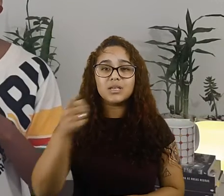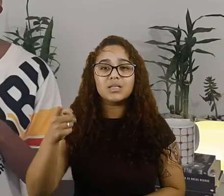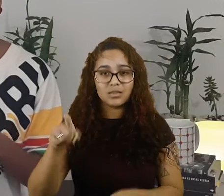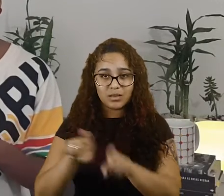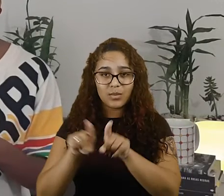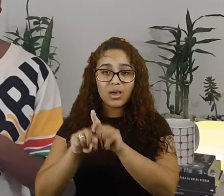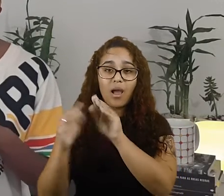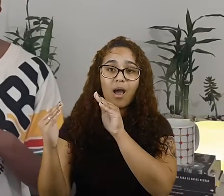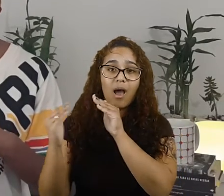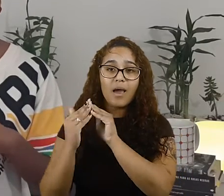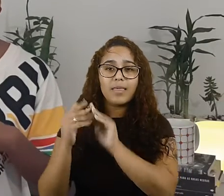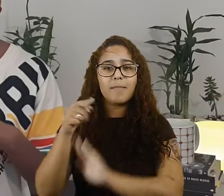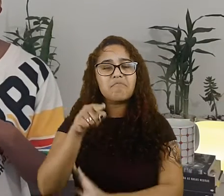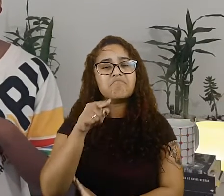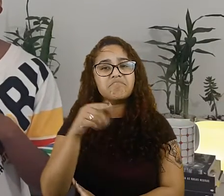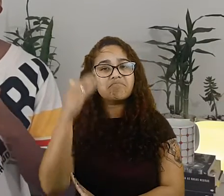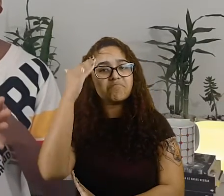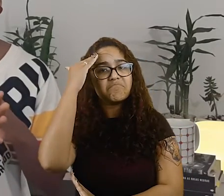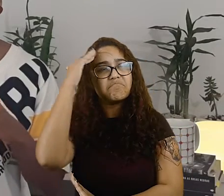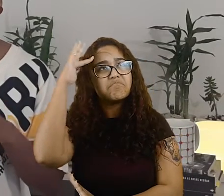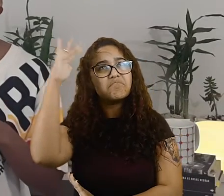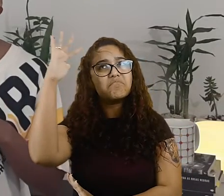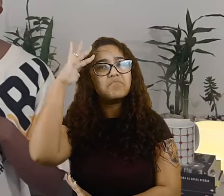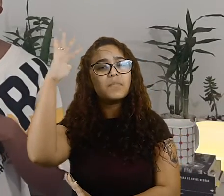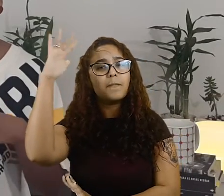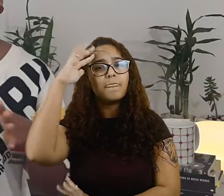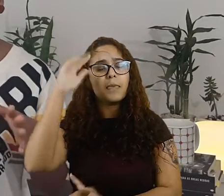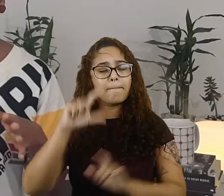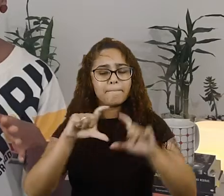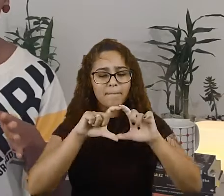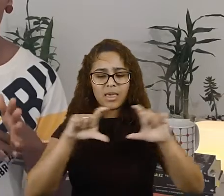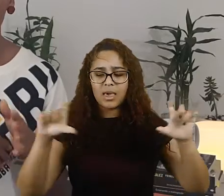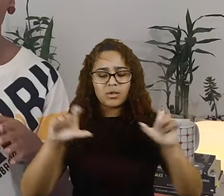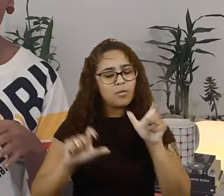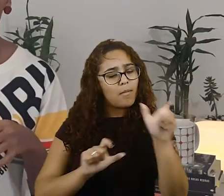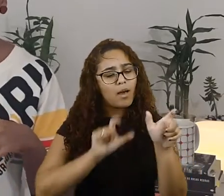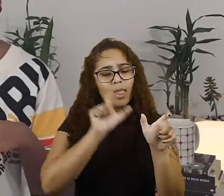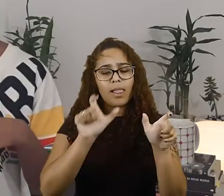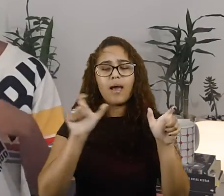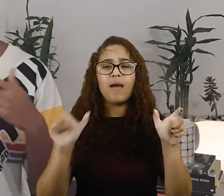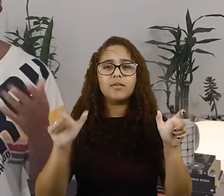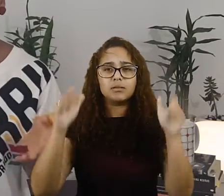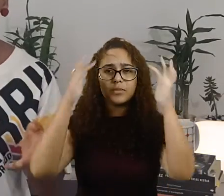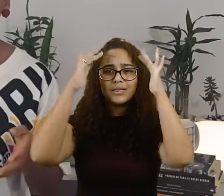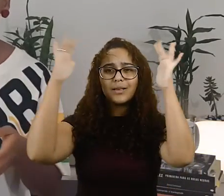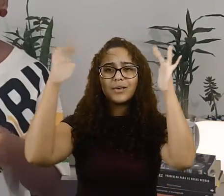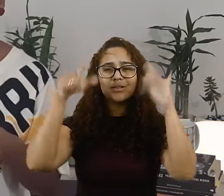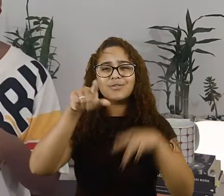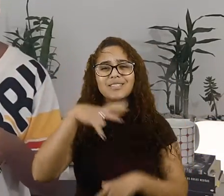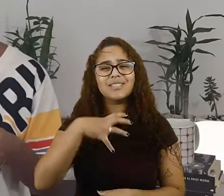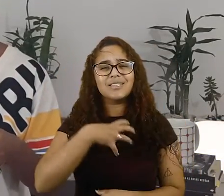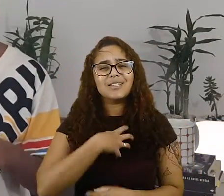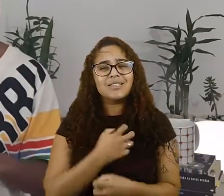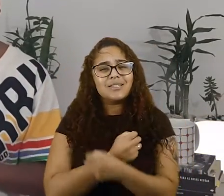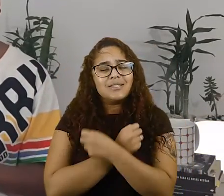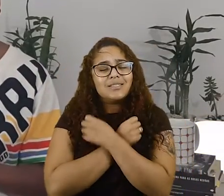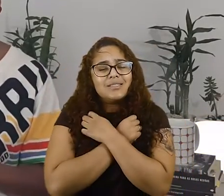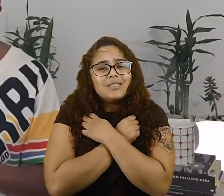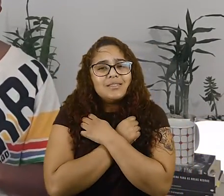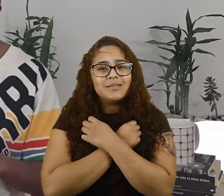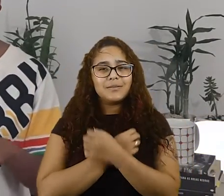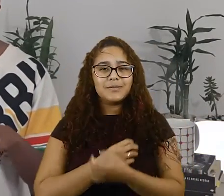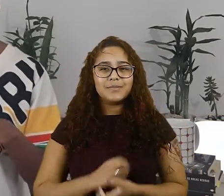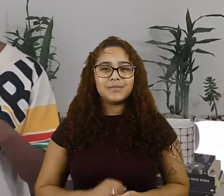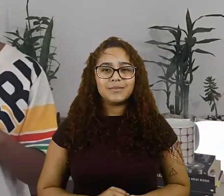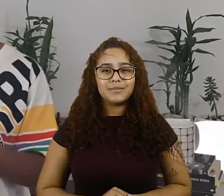queria convidar vocês também, em casa, para pensarem, né, em textos, palavras, pensamentos que